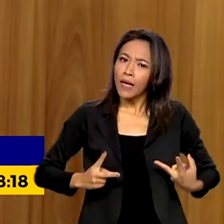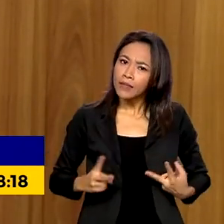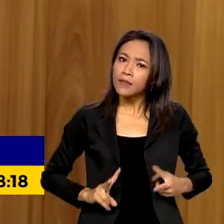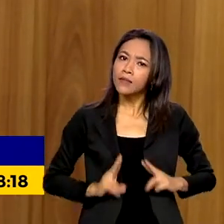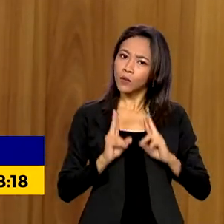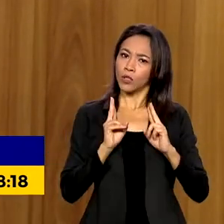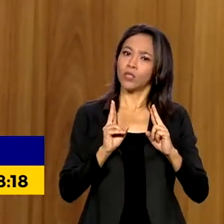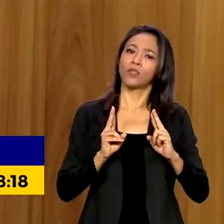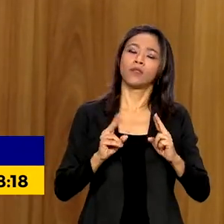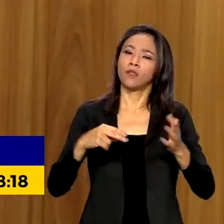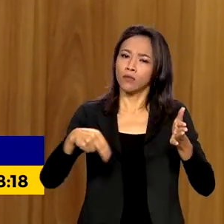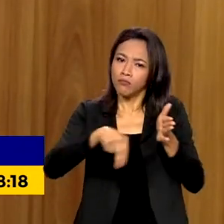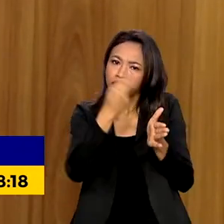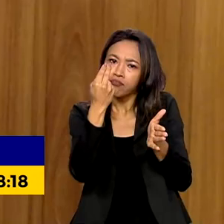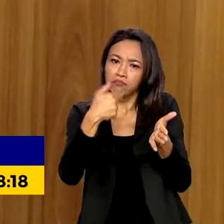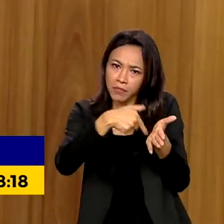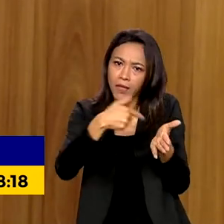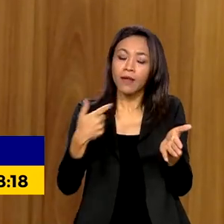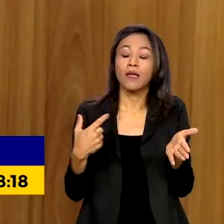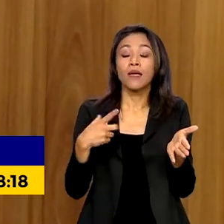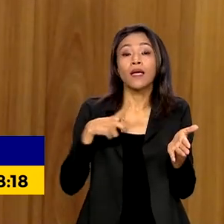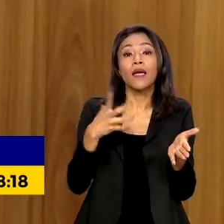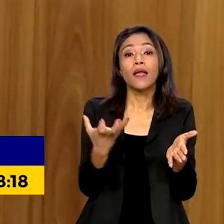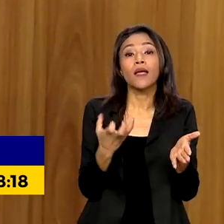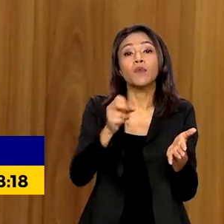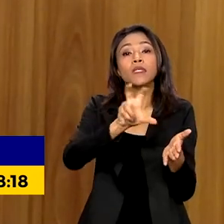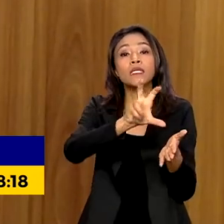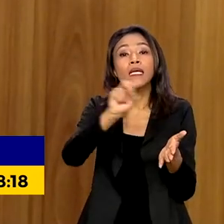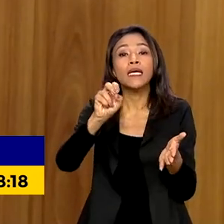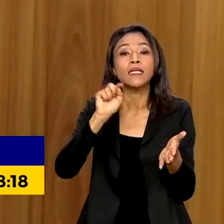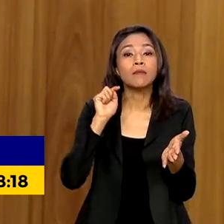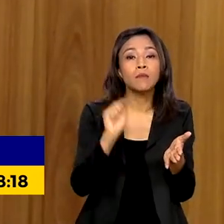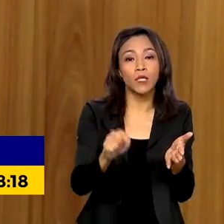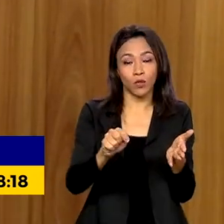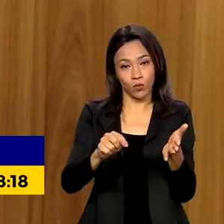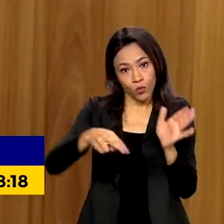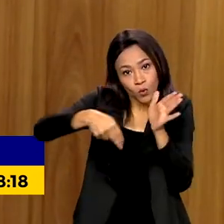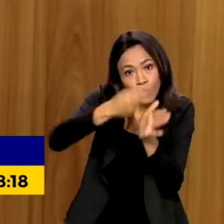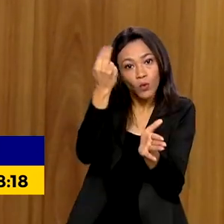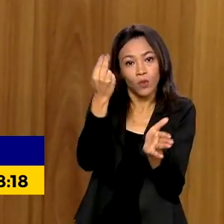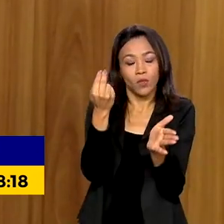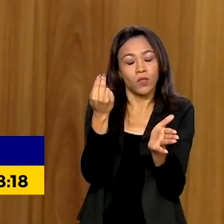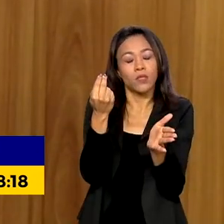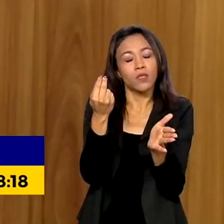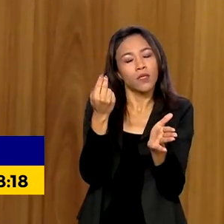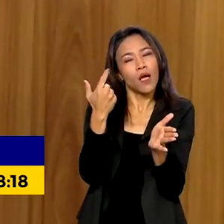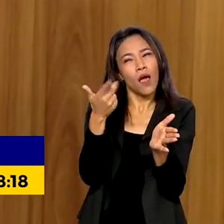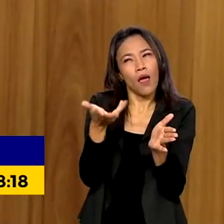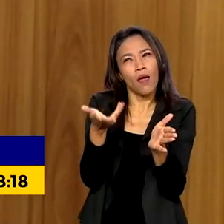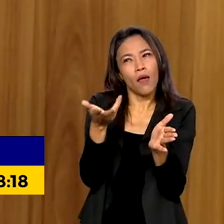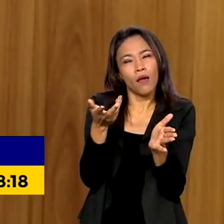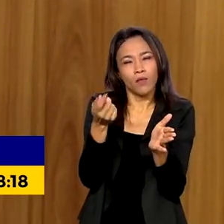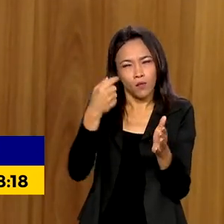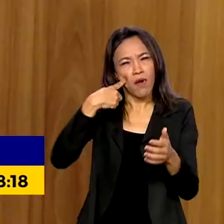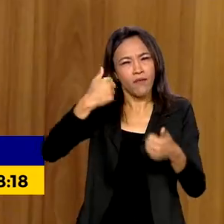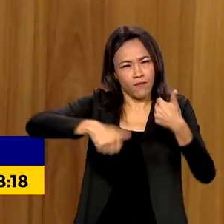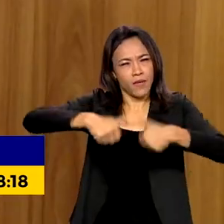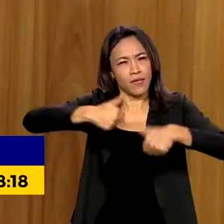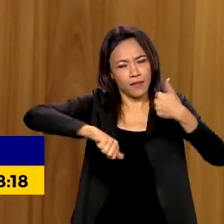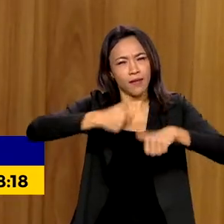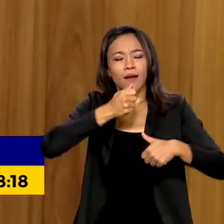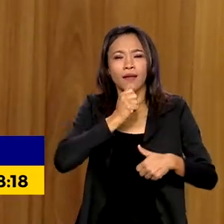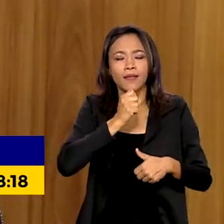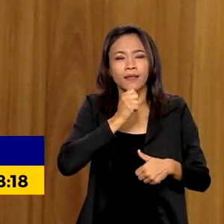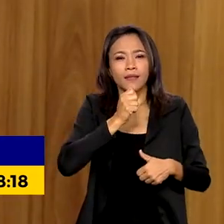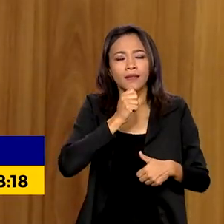a meta de chegar esse ano a 500 mil cirurgias numa avaliação. Ainda não precisa,